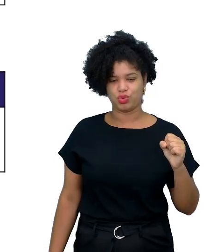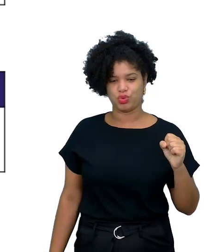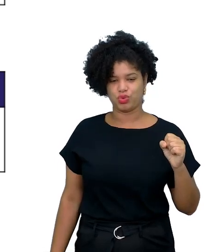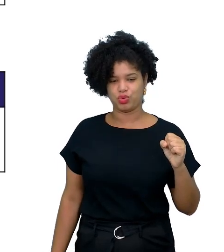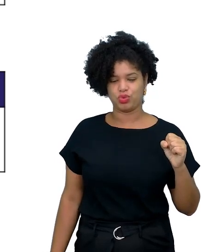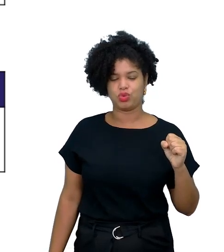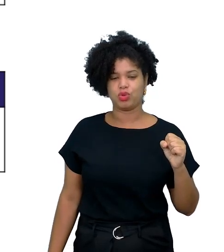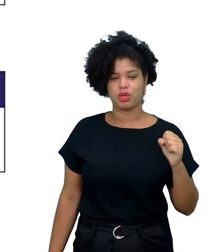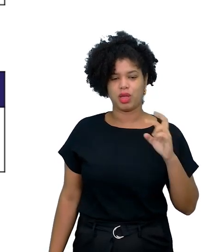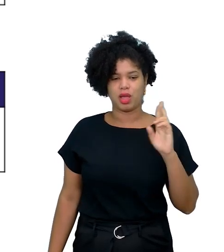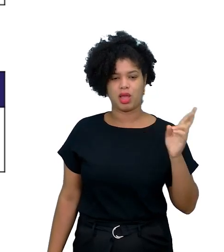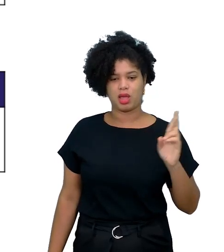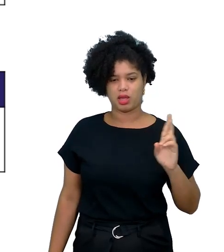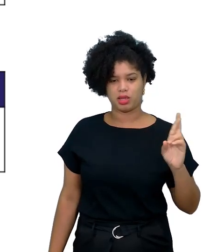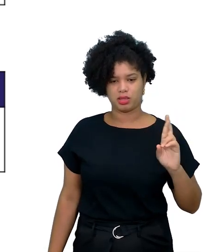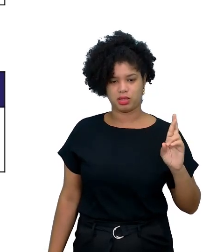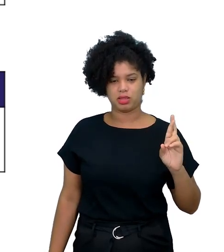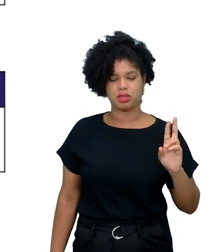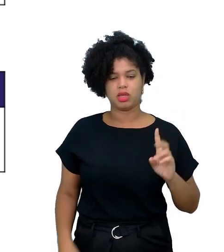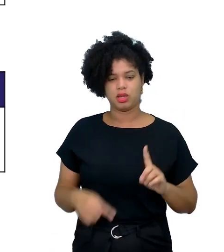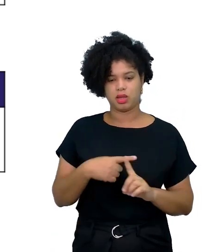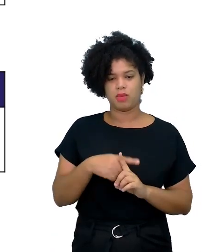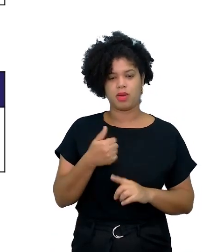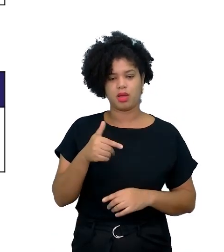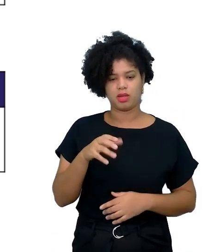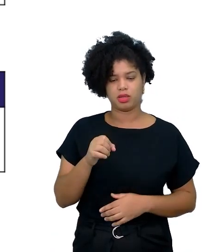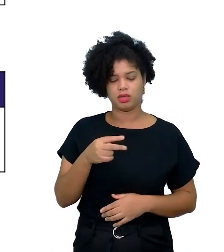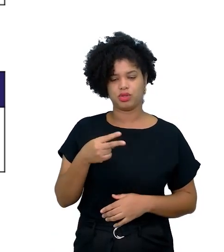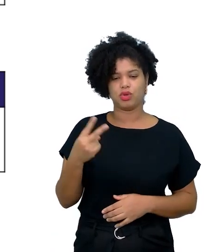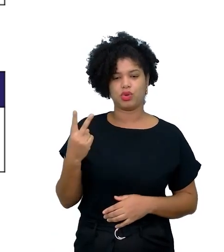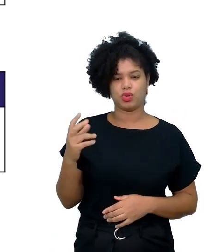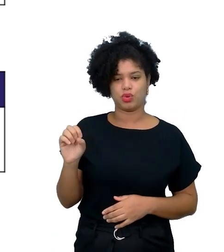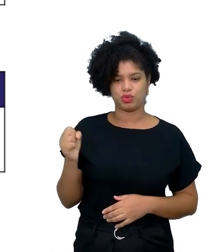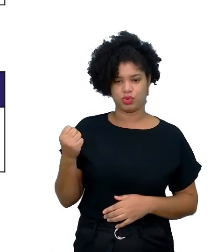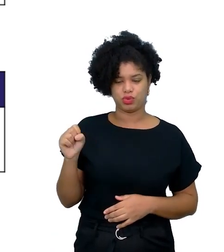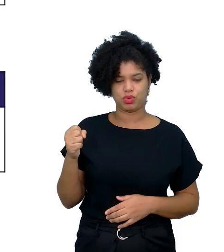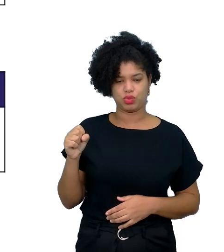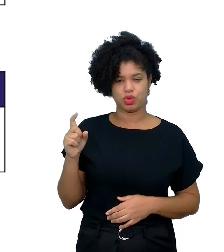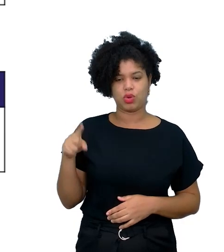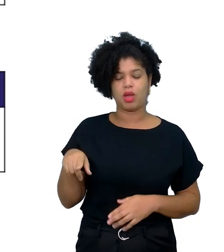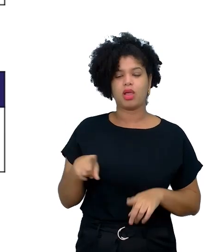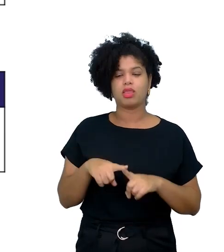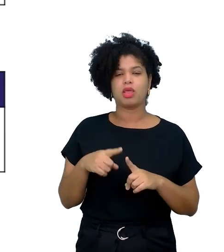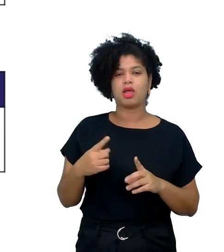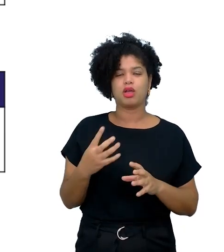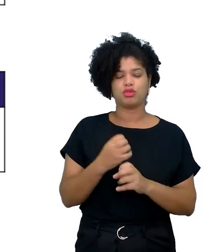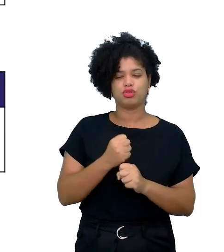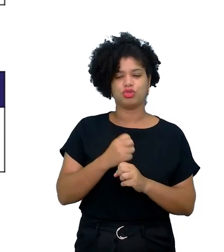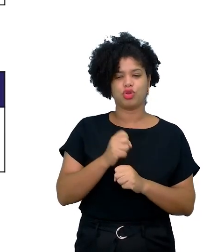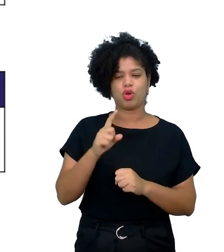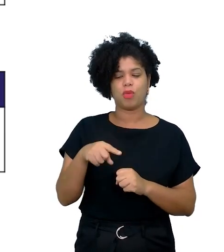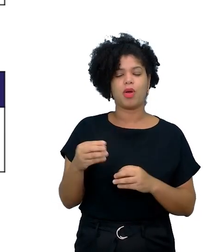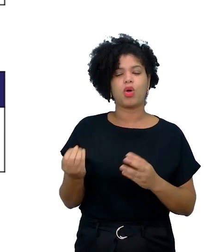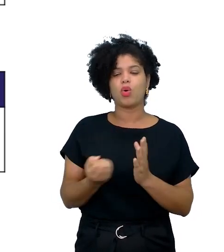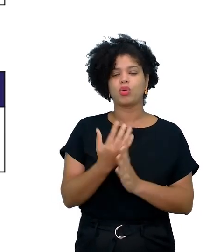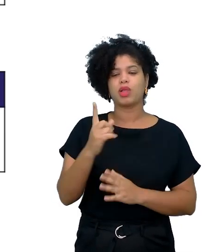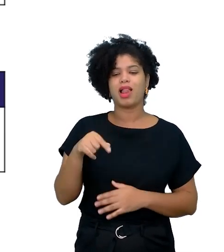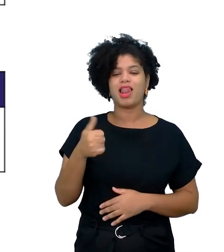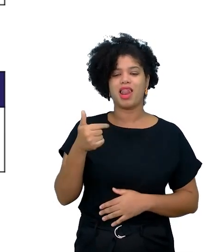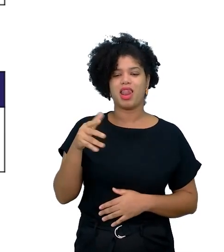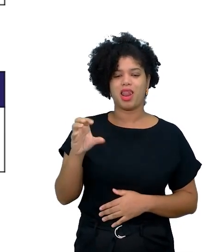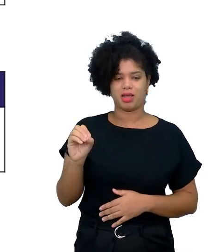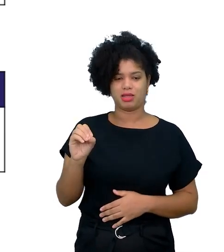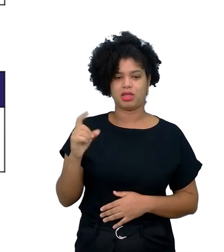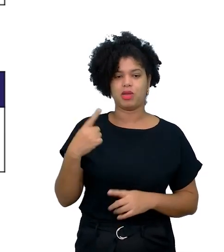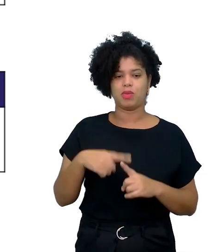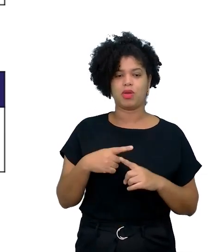Porque R$18 é o que Ivan possui, né? Tem. E, no caso, a medida é de 10, porque eu já estou dizendo,